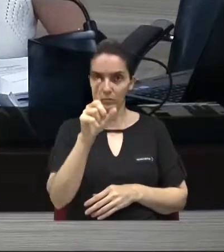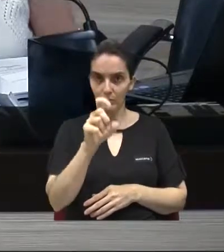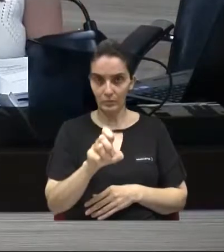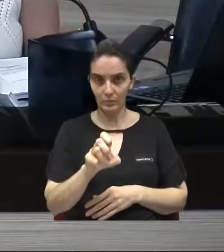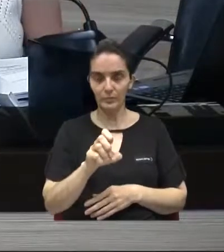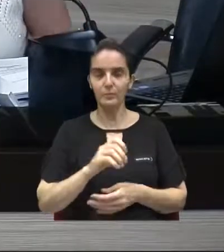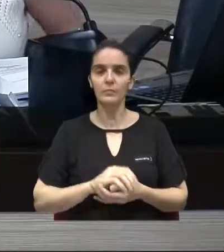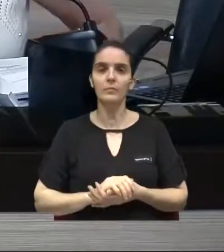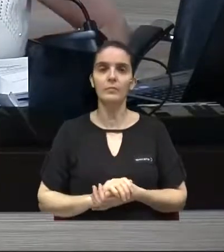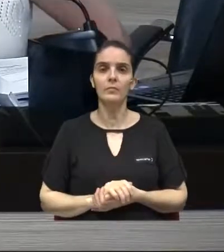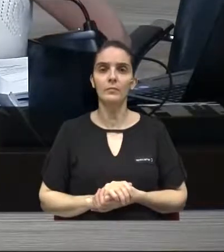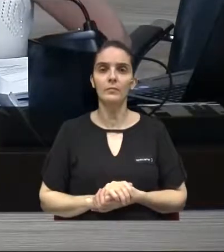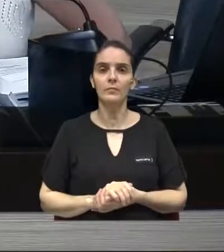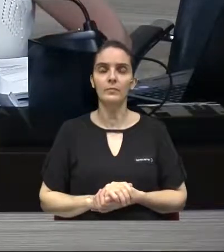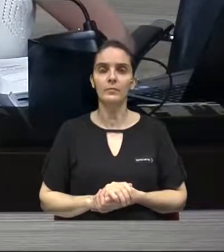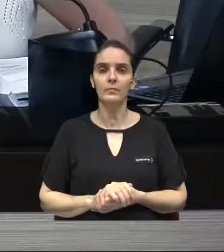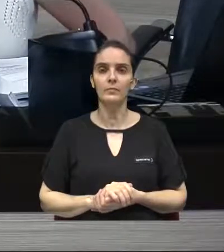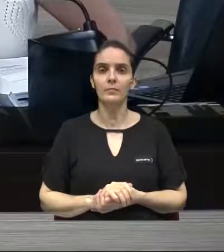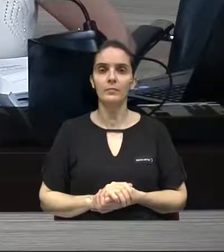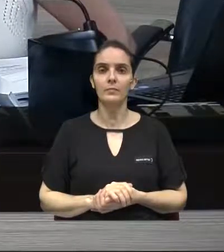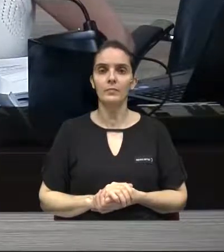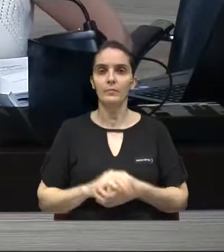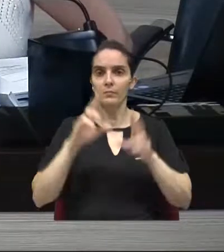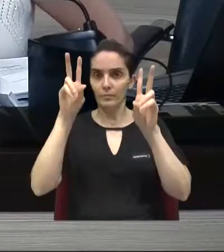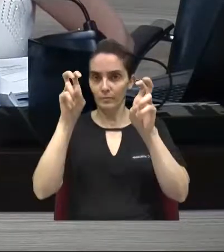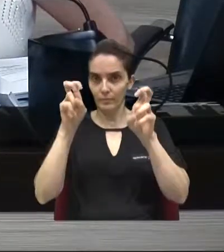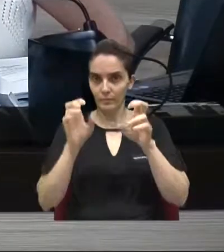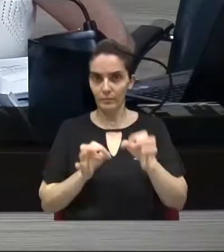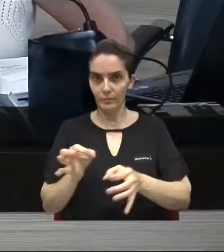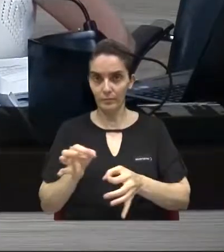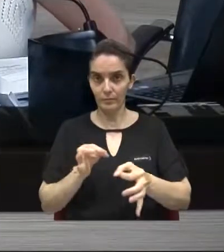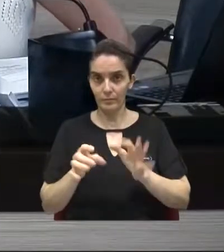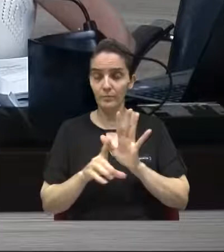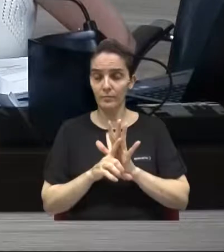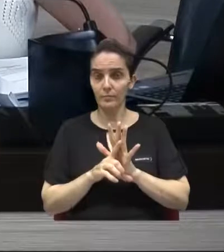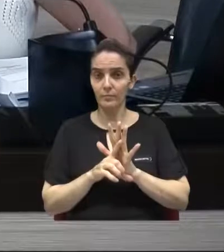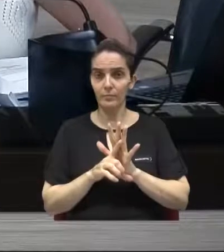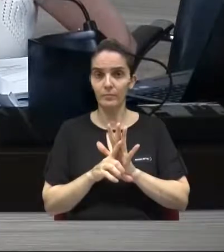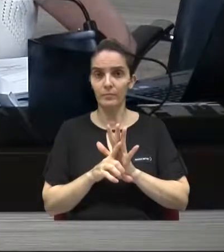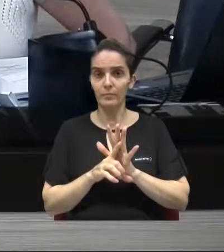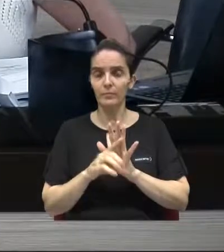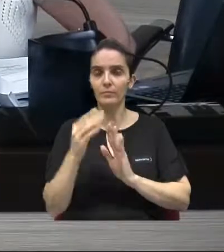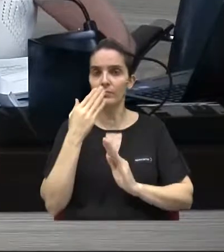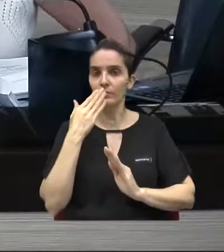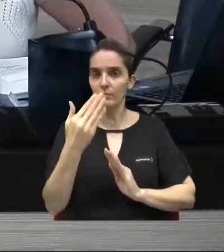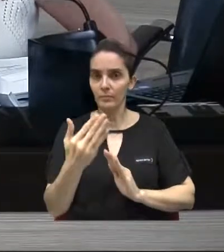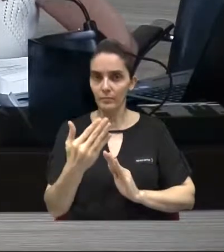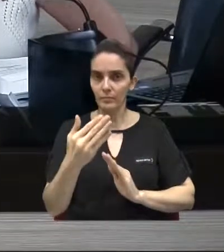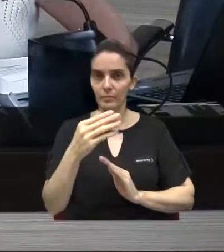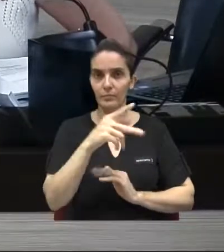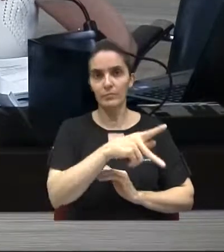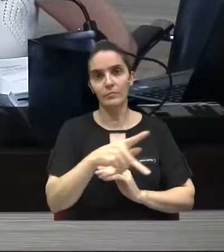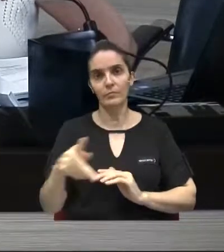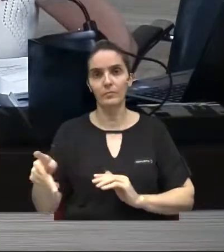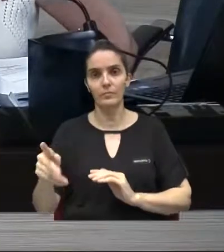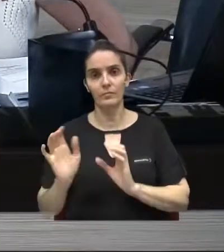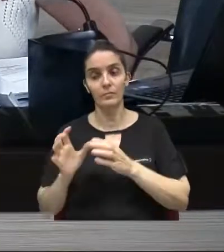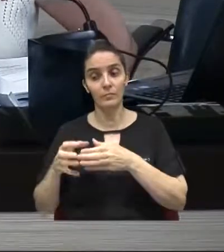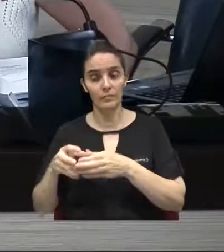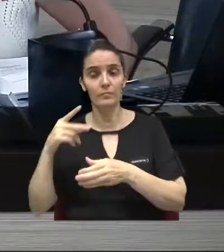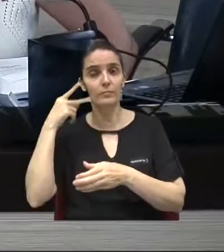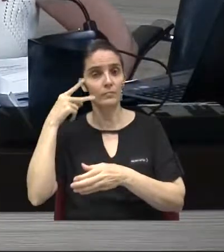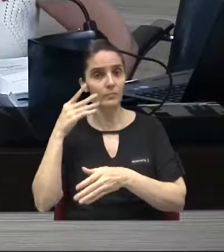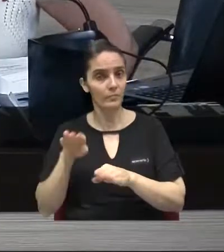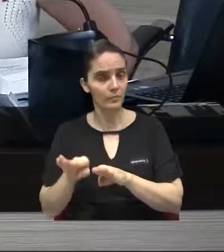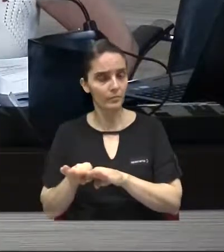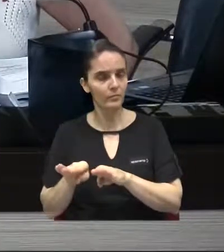Bernardo, presidente da Câmara Municipal. Assunto encaminha projeto de lei. Vimos a presença de Vossa Excelência e dos dignos vereadores que